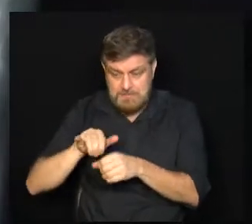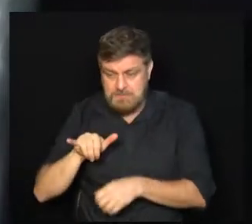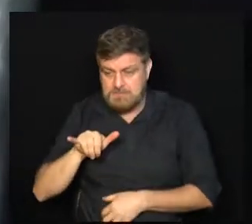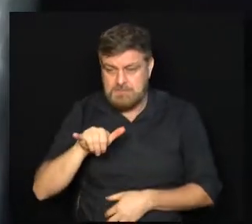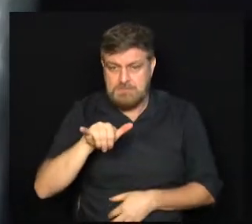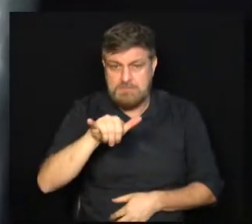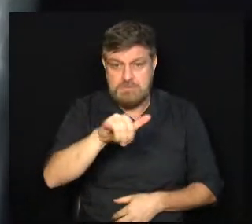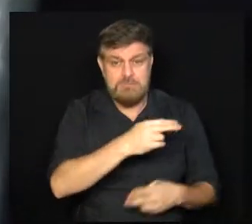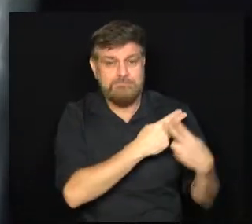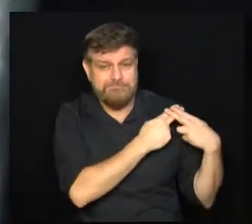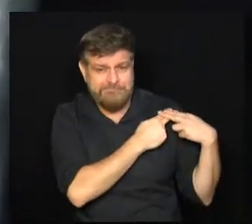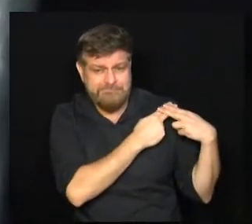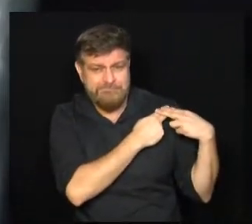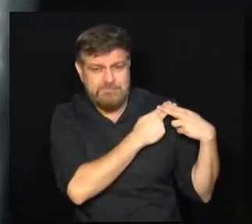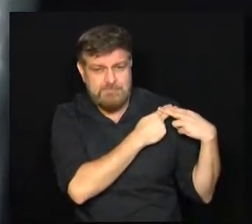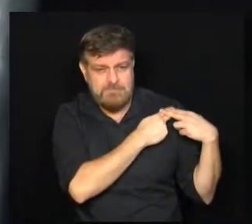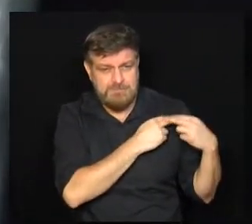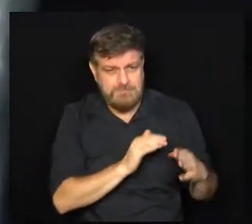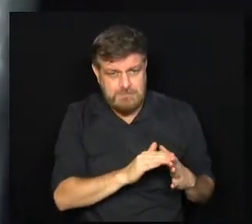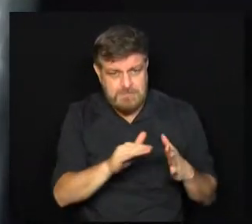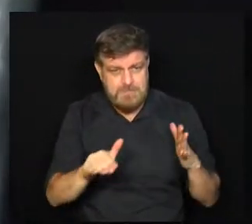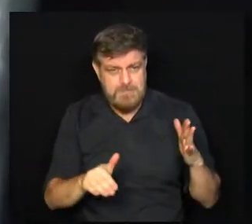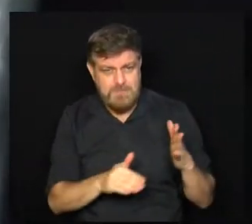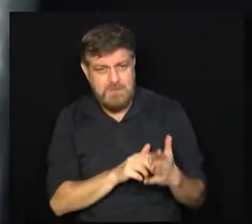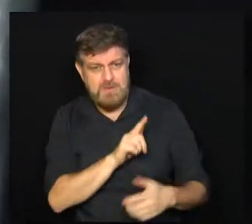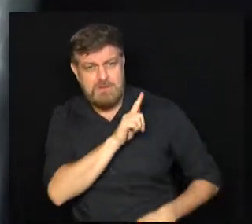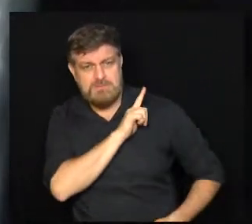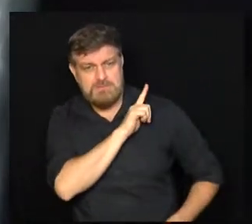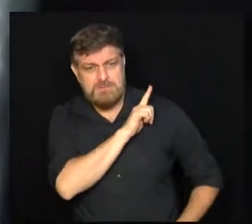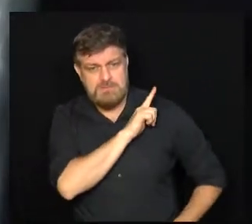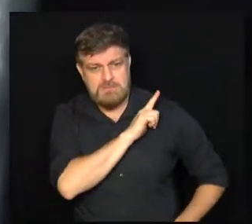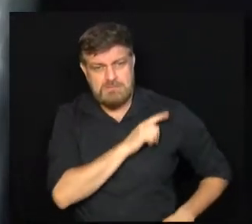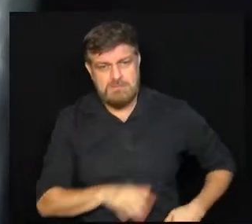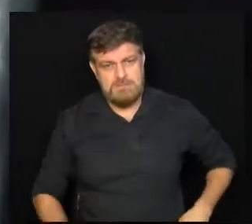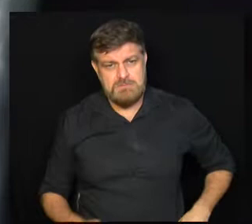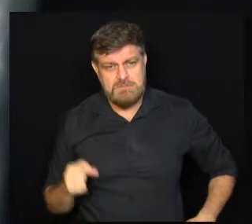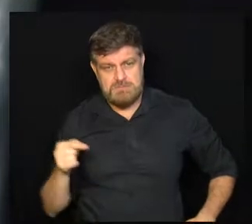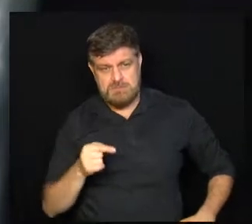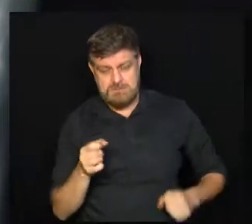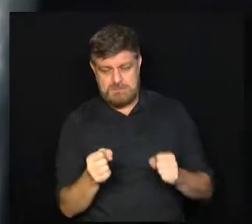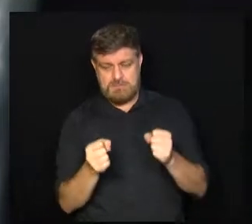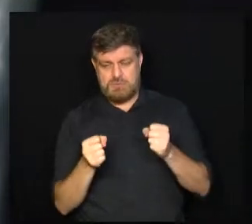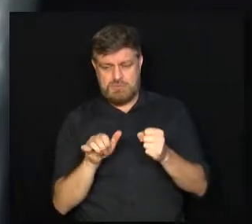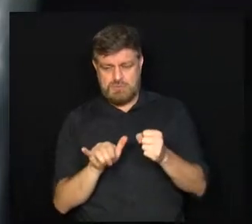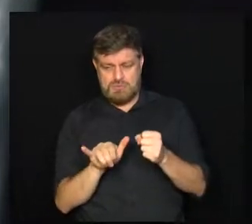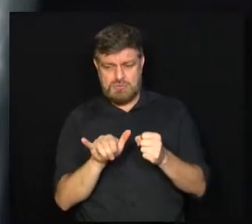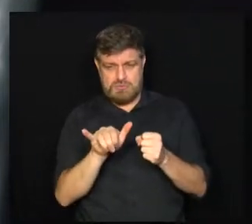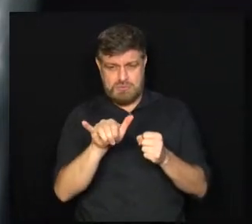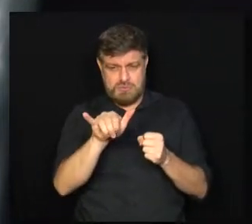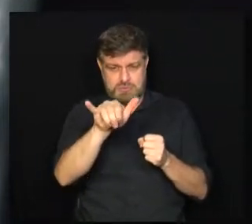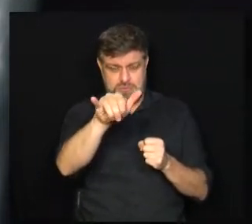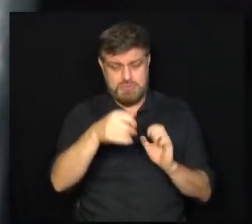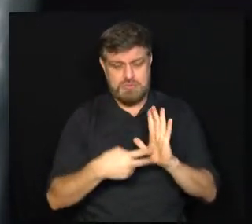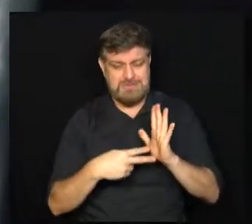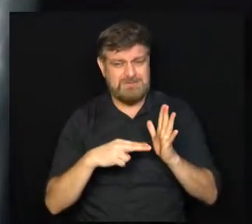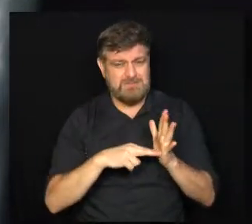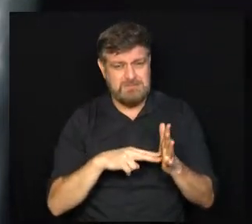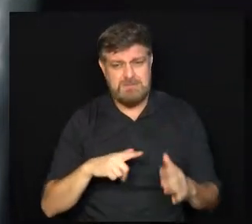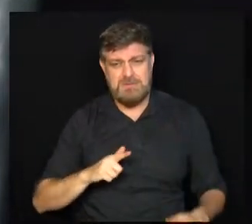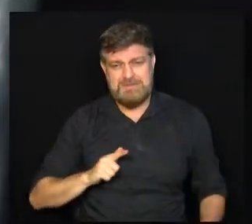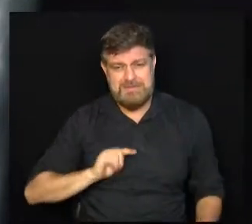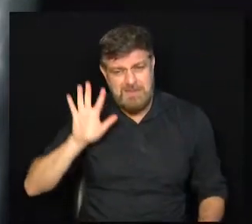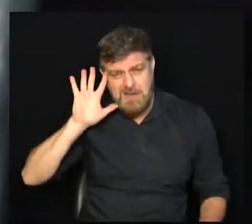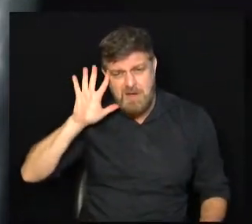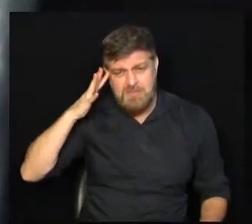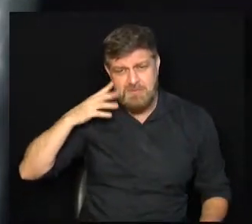E toda a gestão que o voo representa no mais amplo sentido, muitas